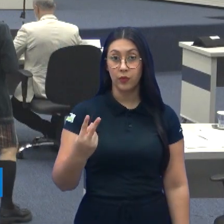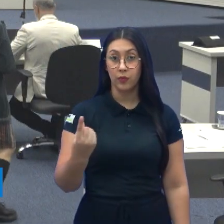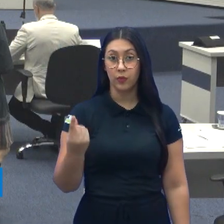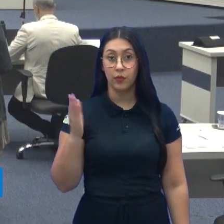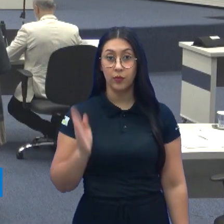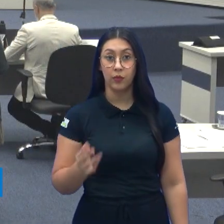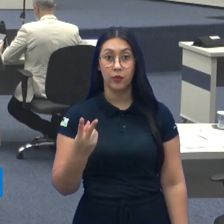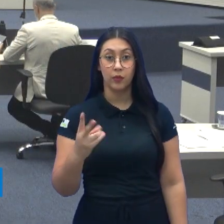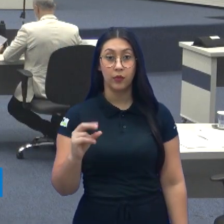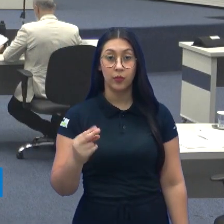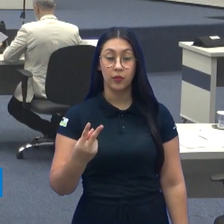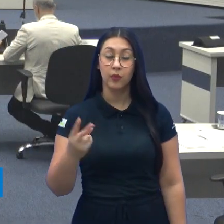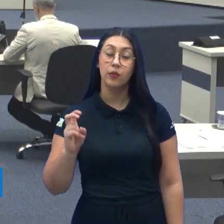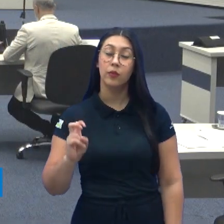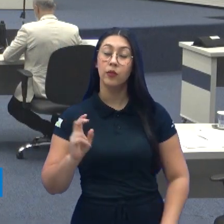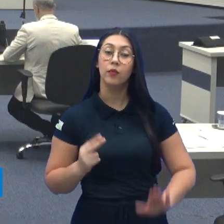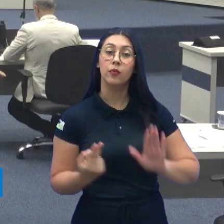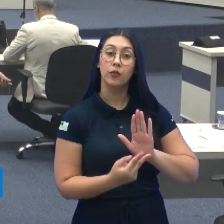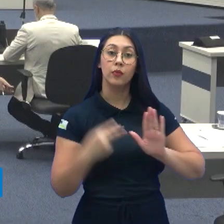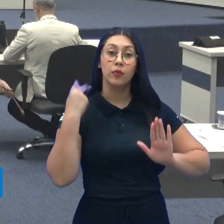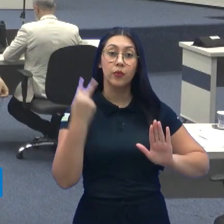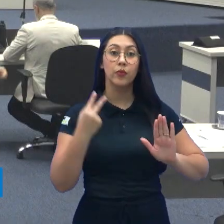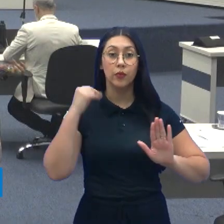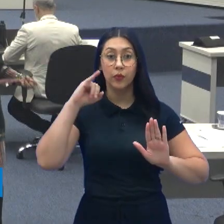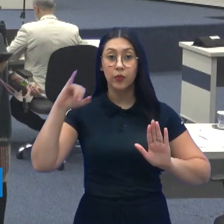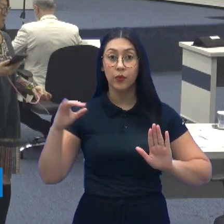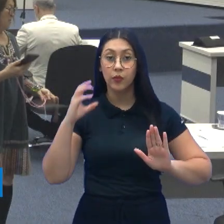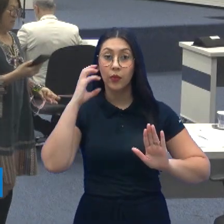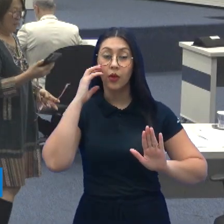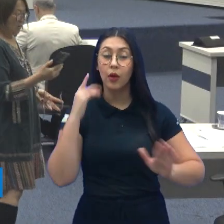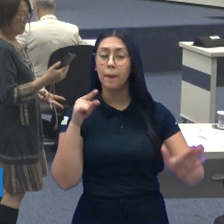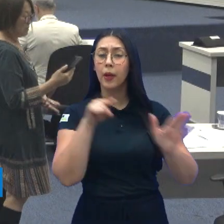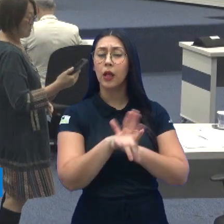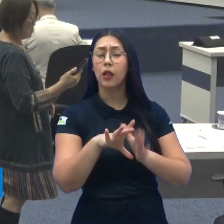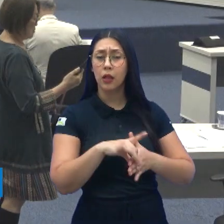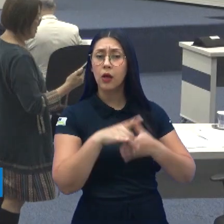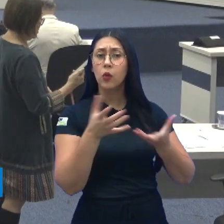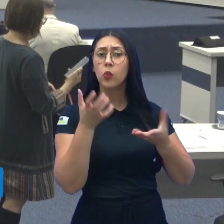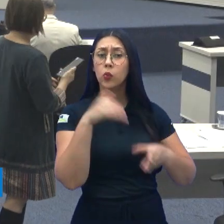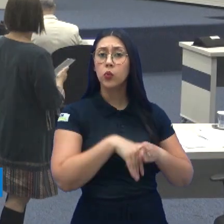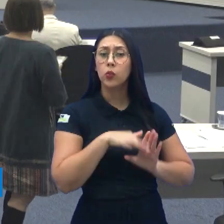3921/2025, autoria da vereadora Juliana Fraga. Consulta a liderança e desejo de caminhar o voto.